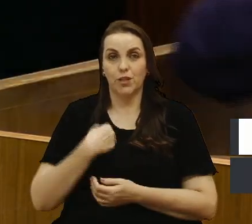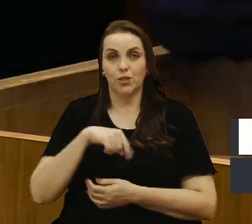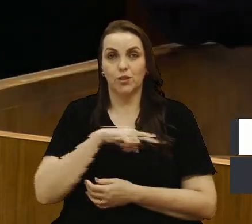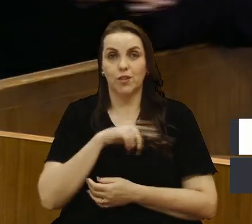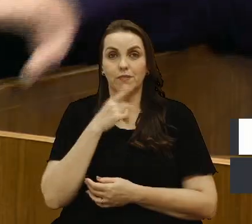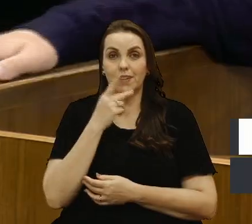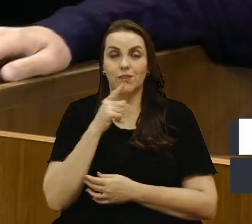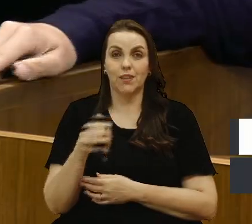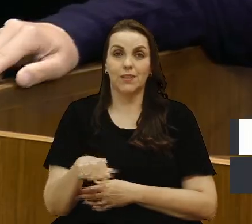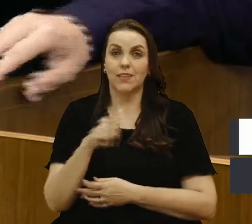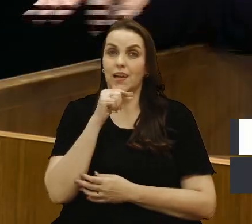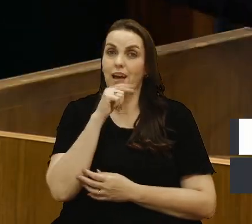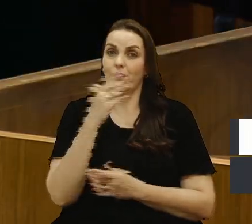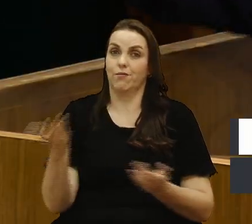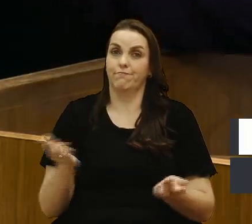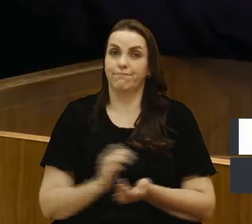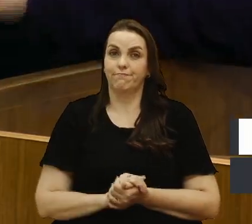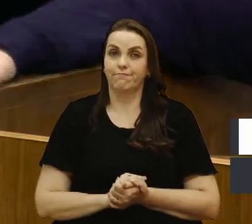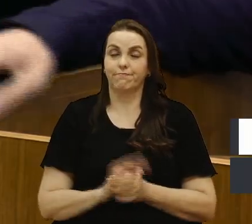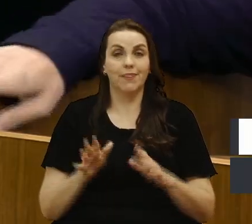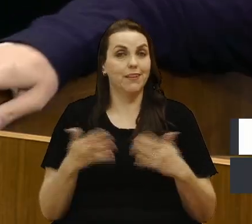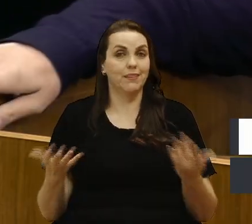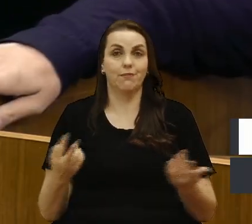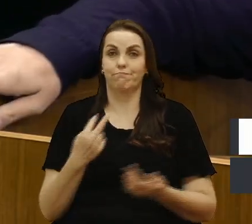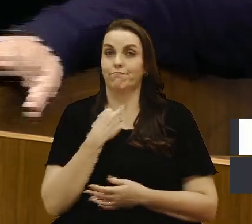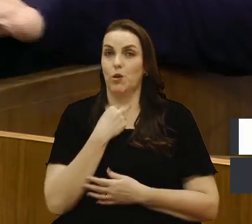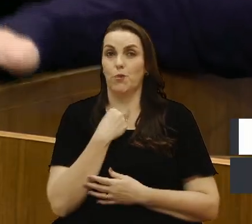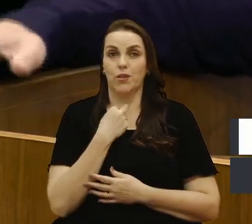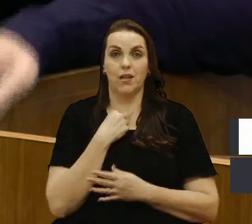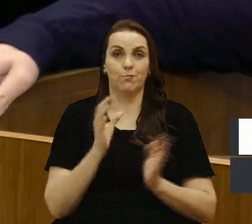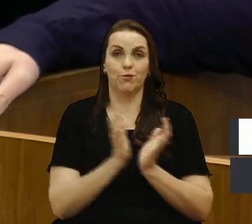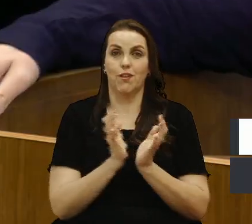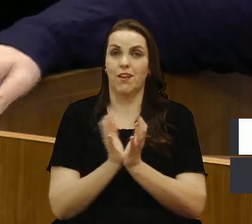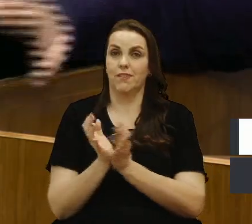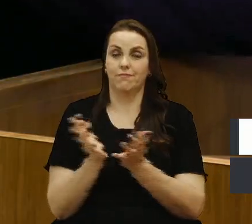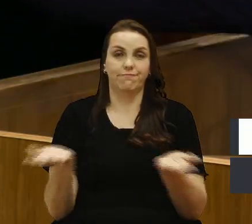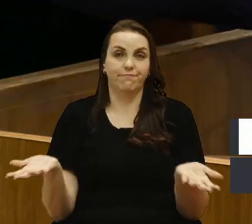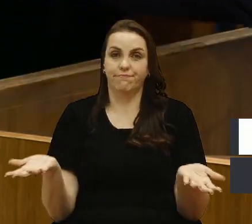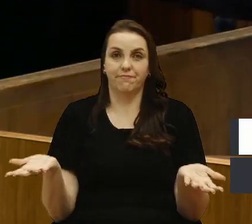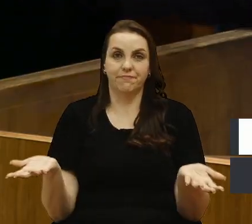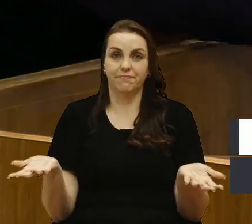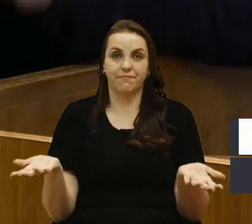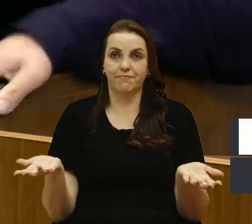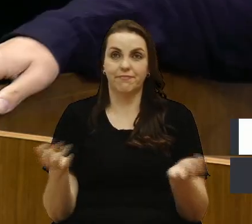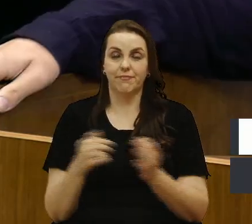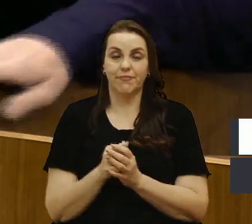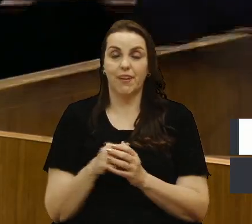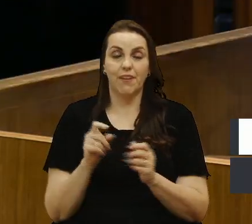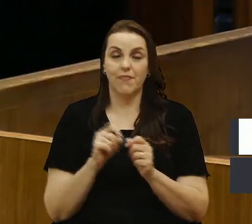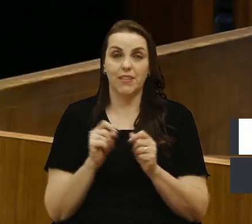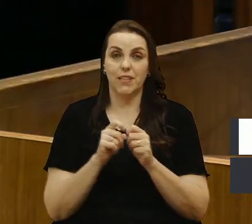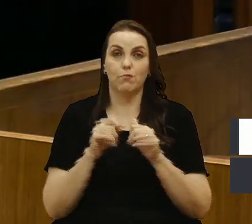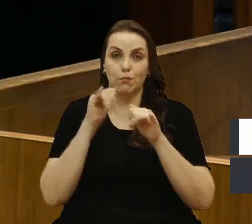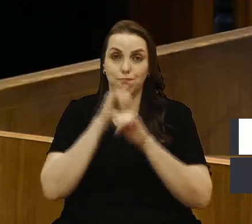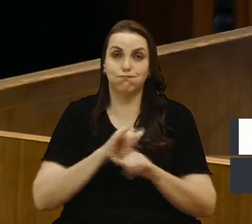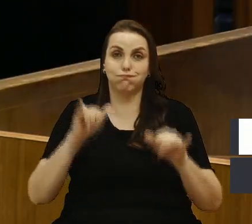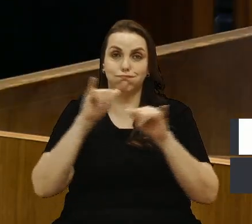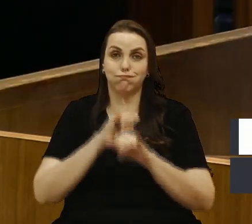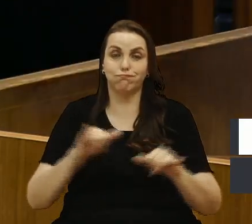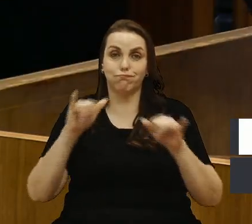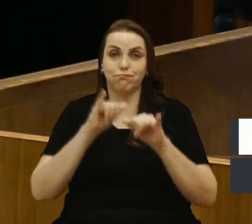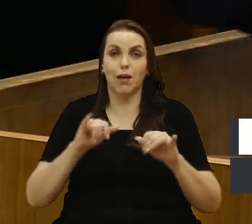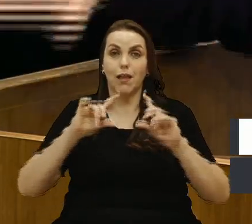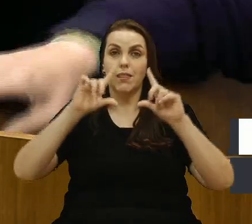da água. Então não dá, nobres colegas, não dá. Porque daí a gente faz toda uma onda e vai lá o deputado